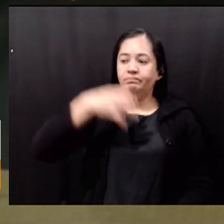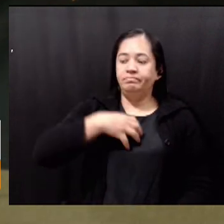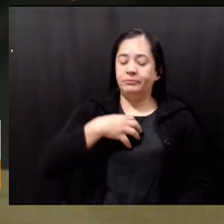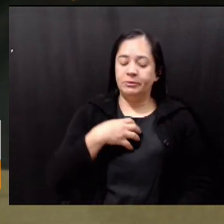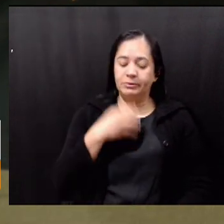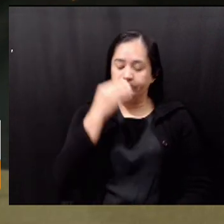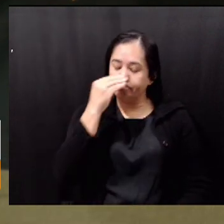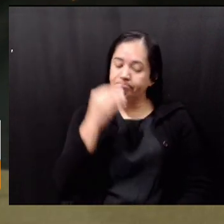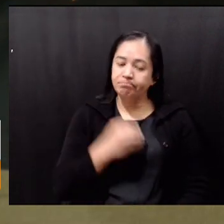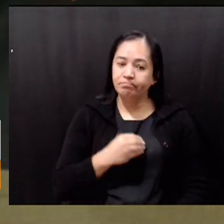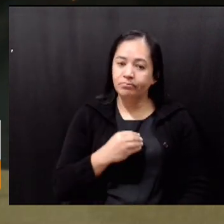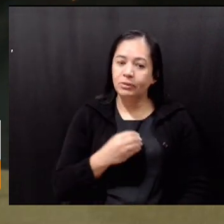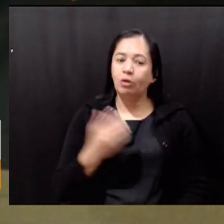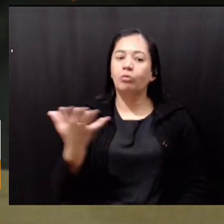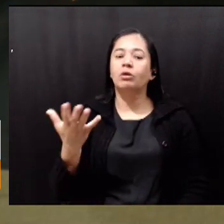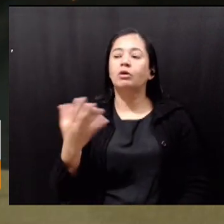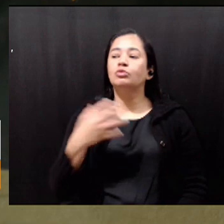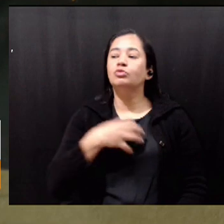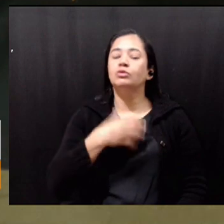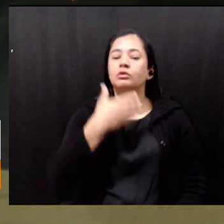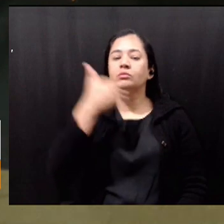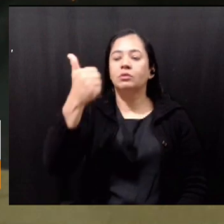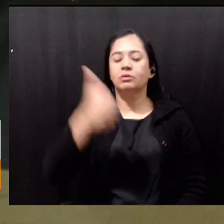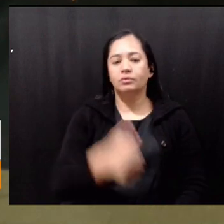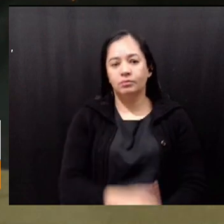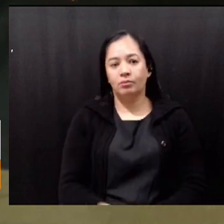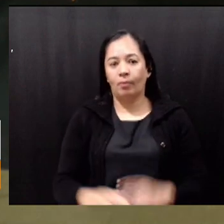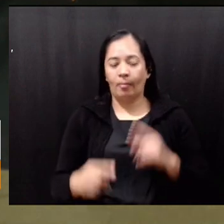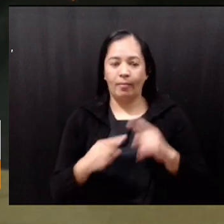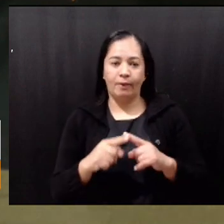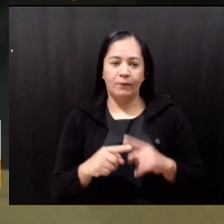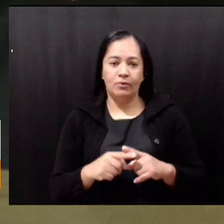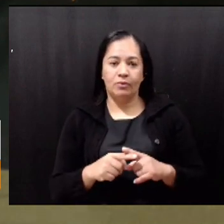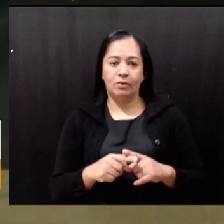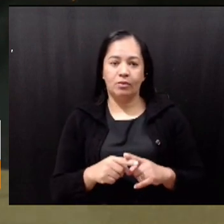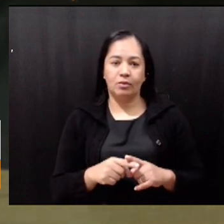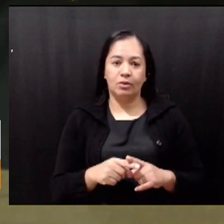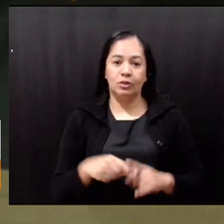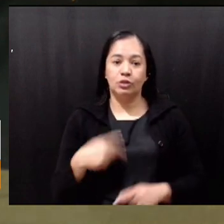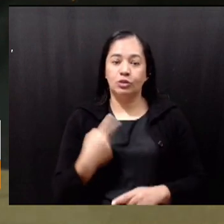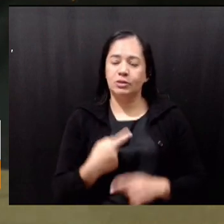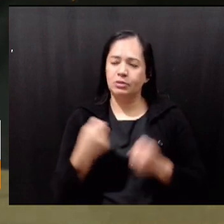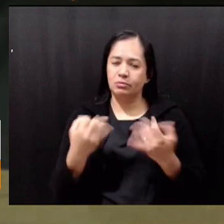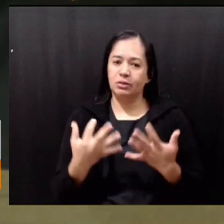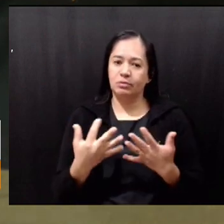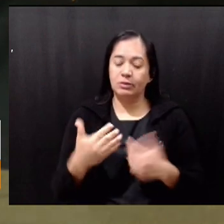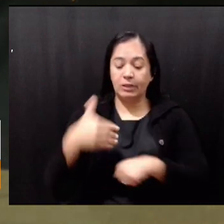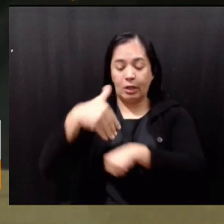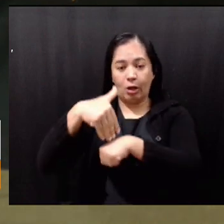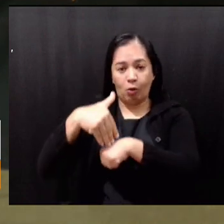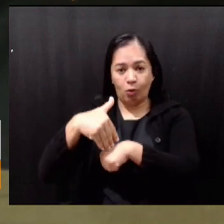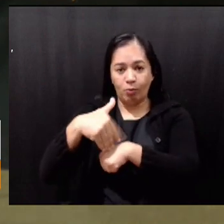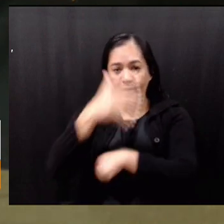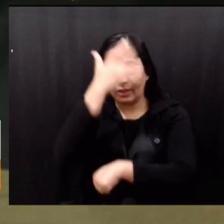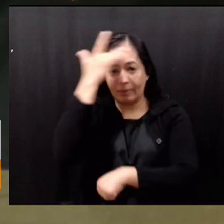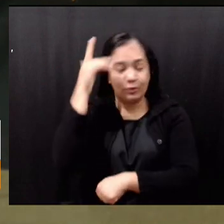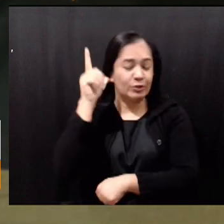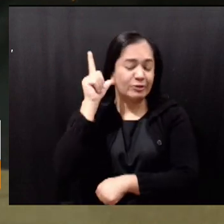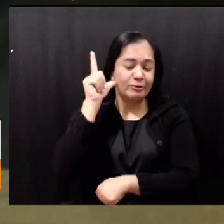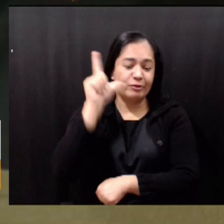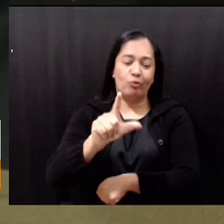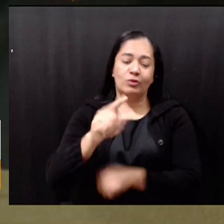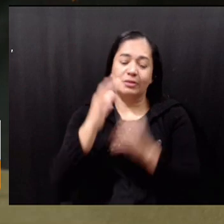melhor caminho a fazer? Porque aqui, com o Arthur, nós falamos da culpa de quem não está conseguindo dar atenção para a Uhum.